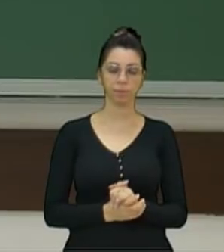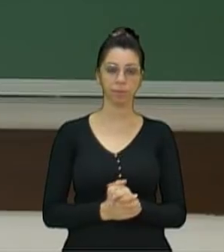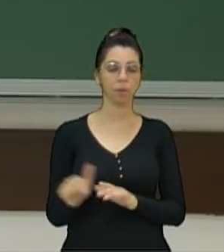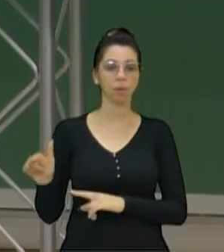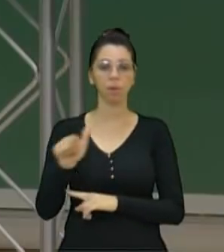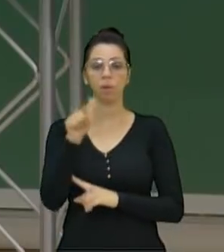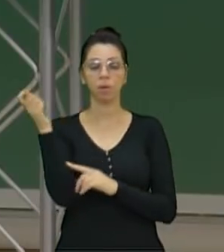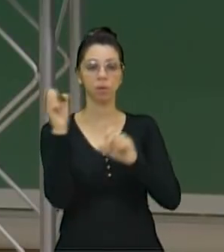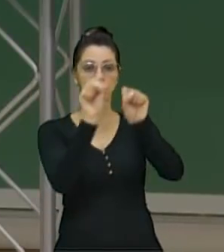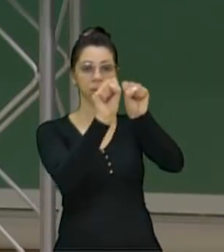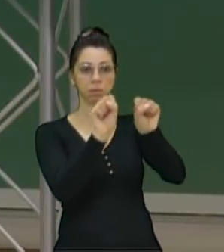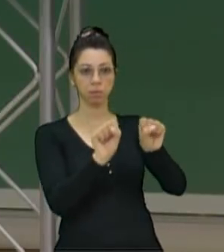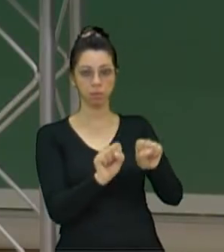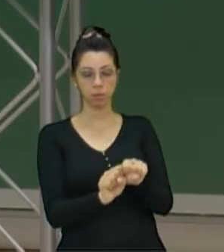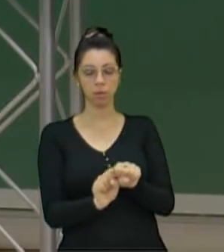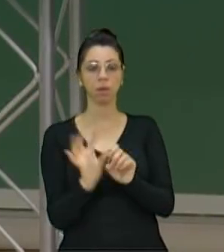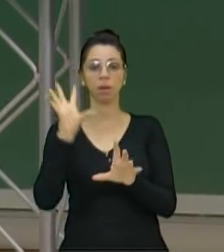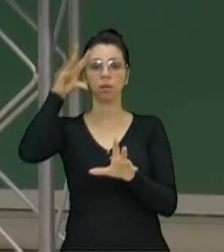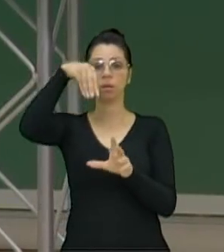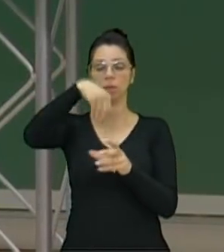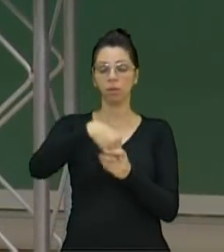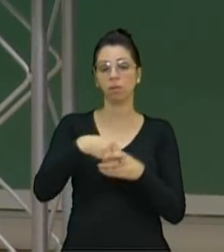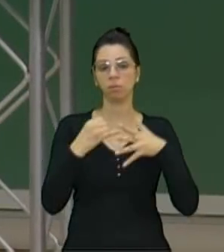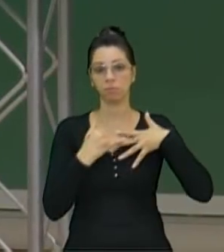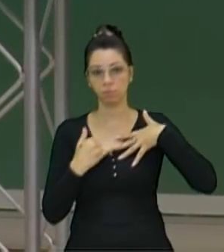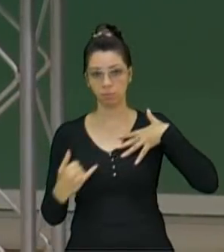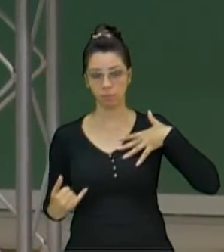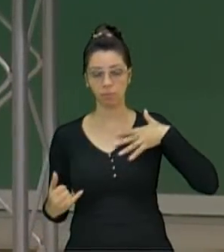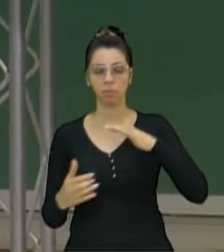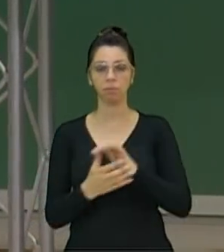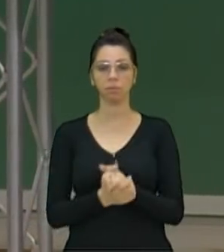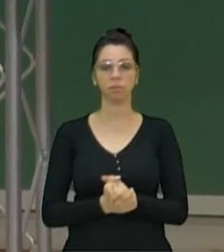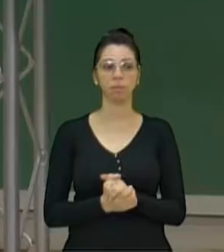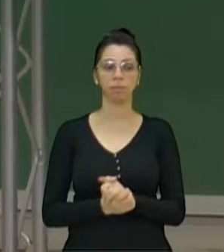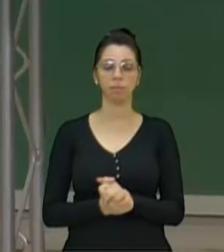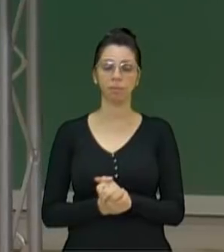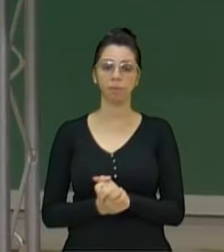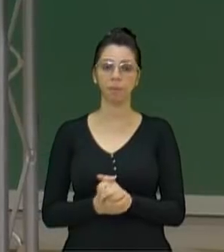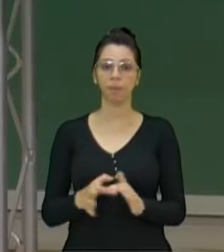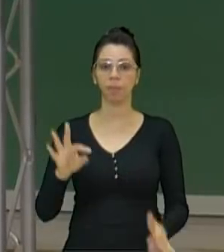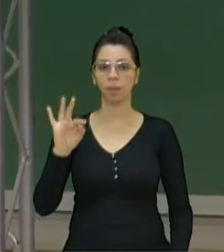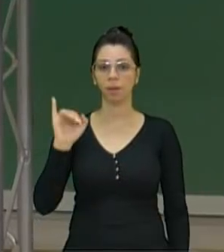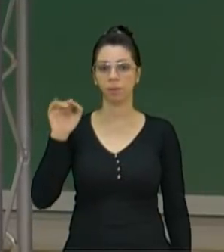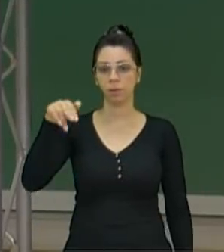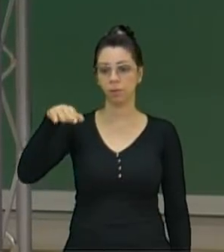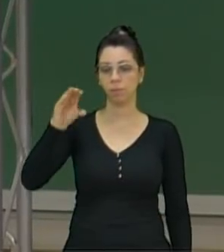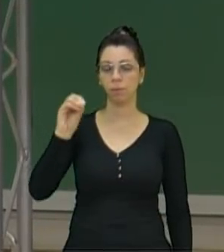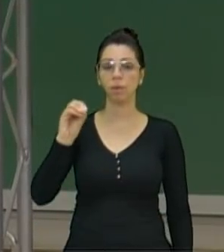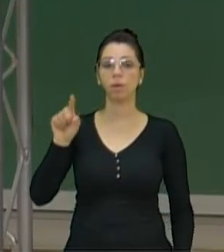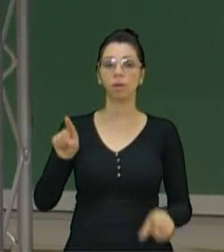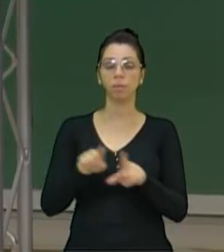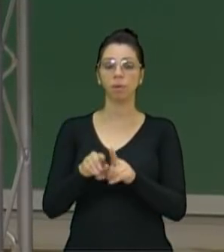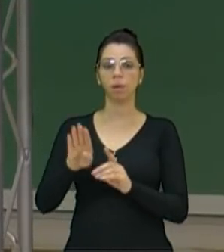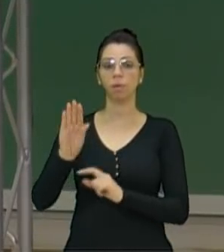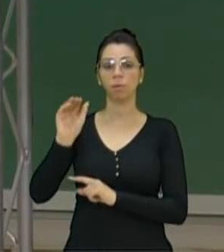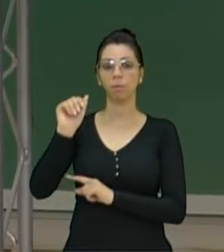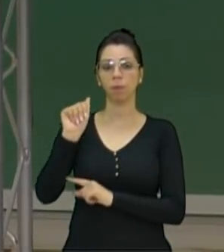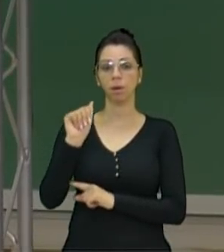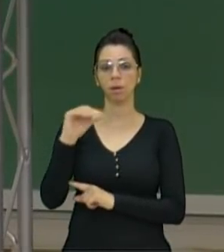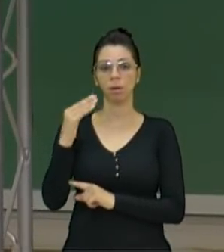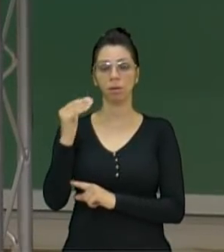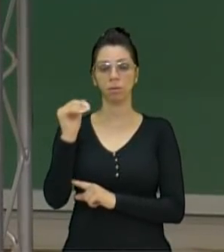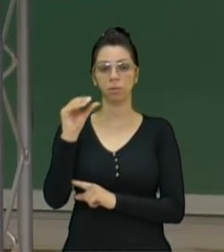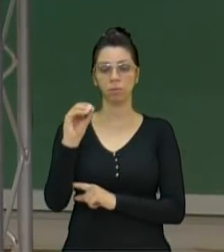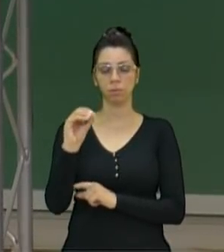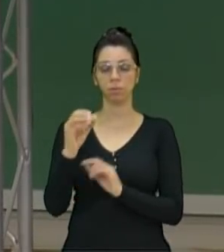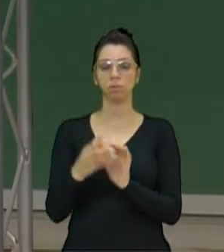Outras estruturas ainda que fazem parte desse sistema são o timo e o baço. Vamos falar agora do timo,